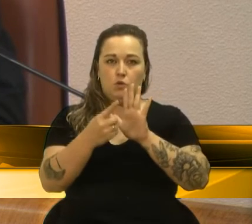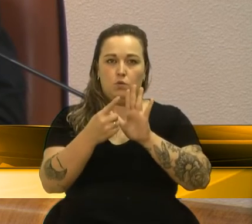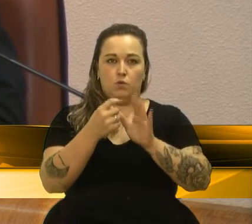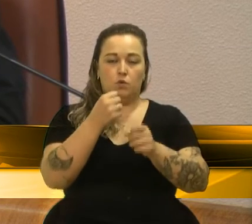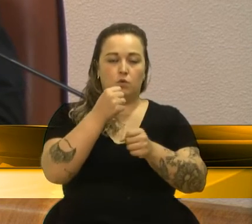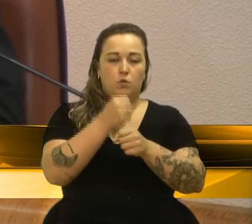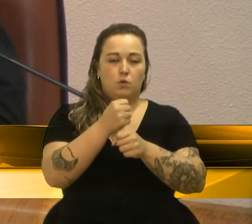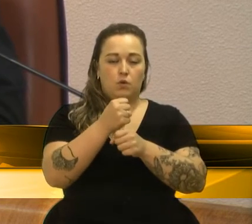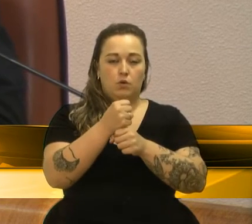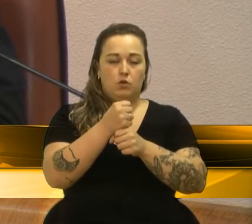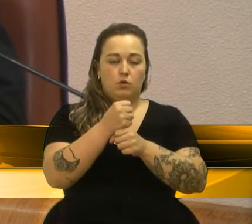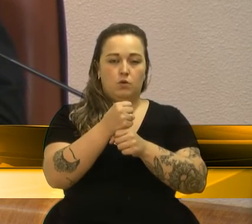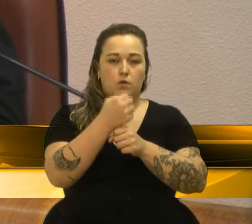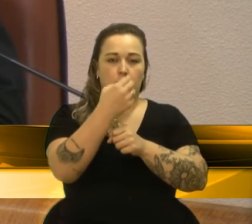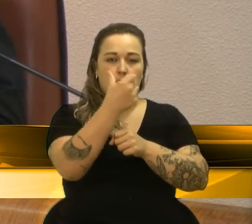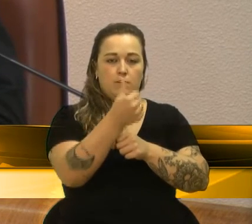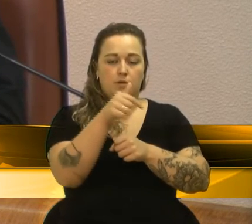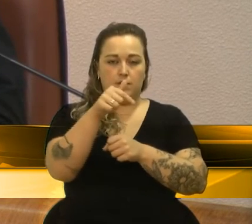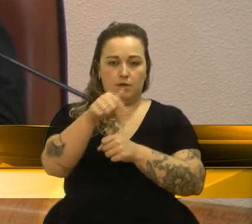201/1967,